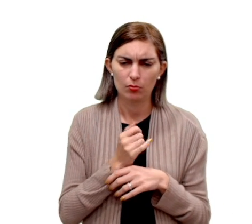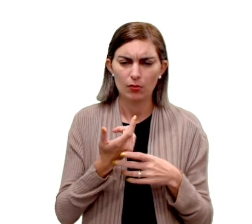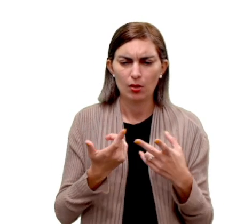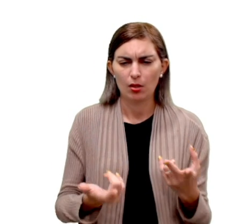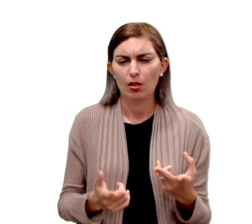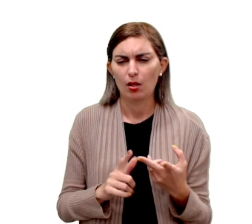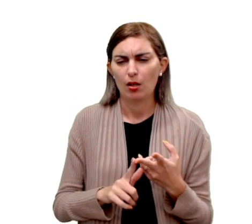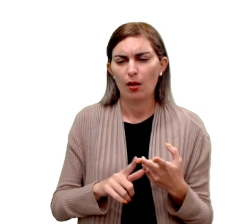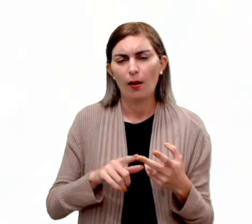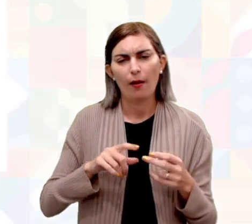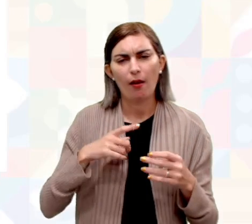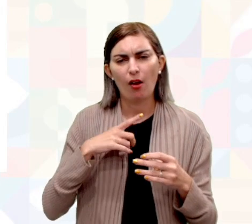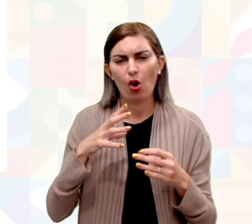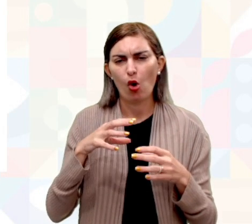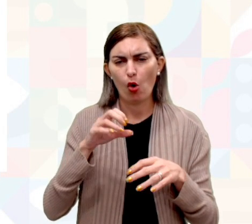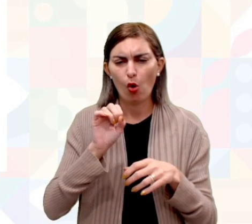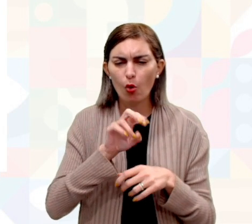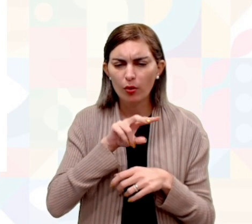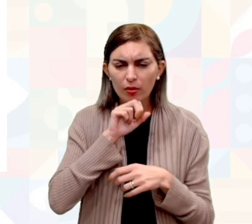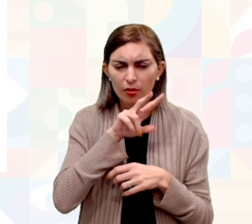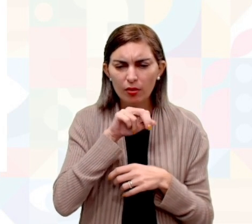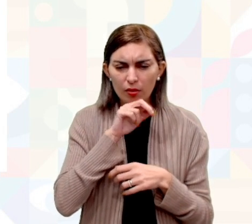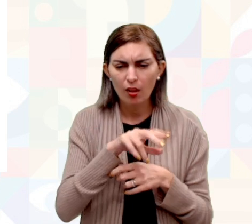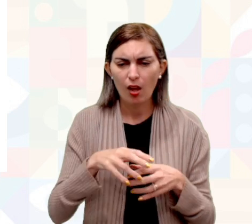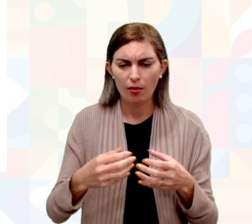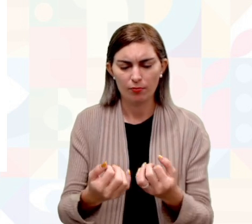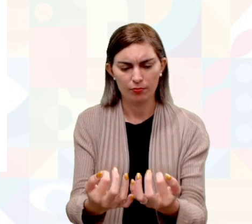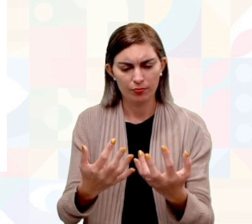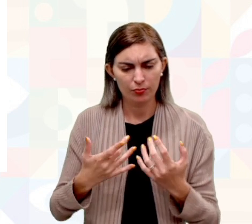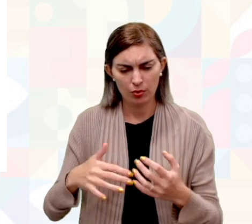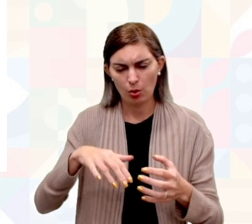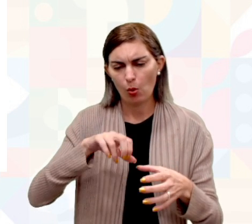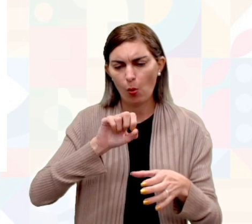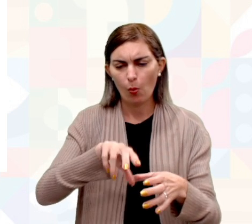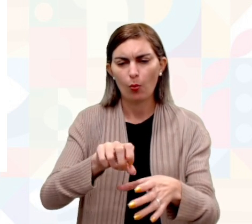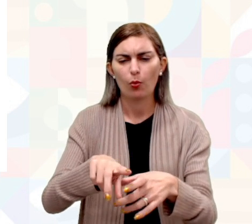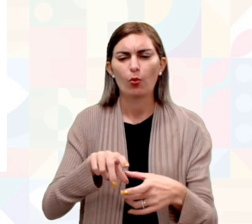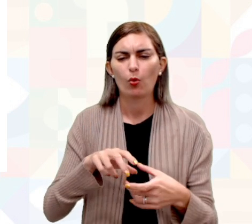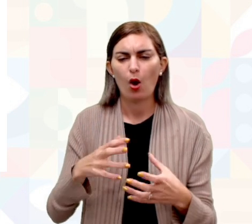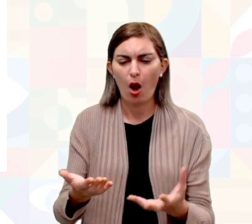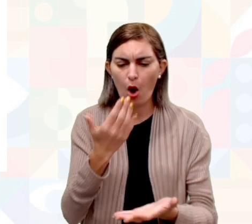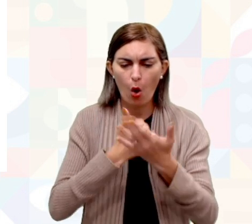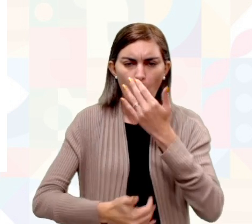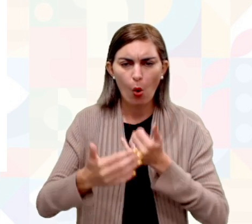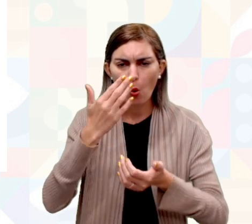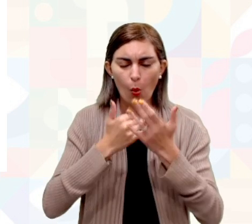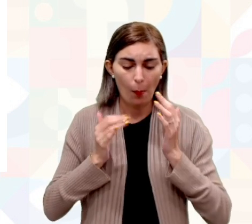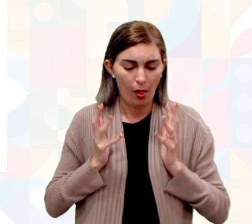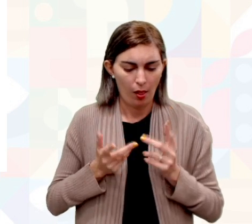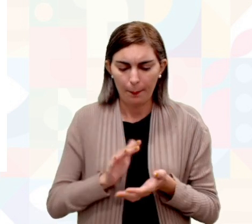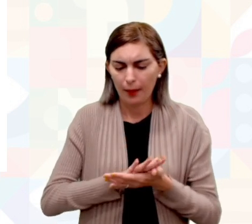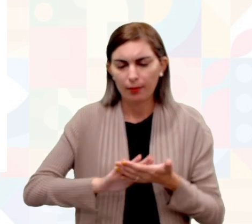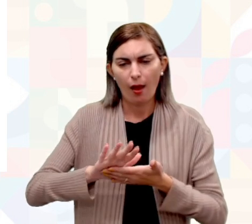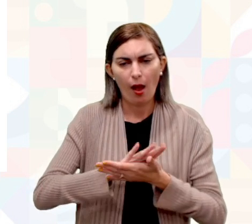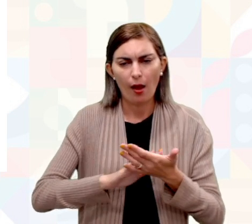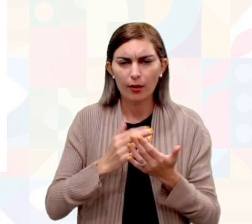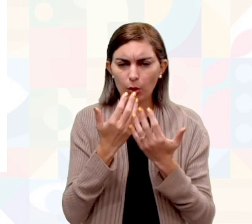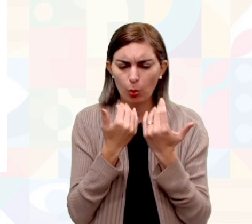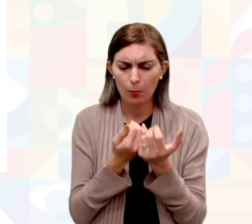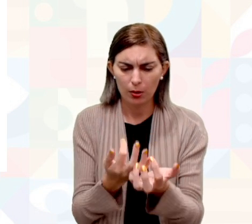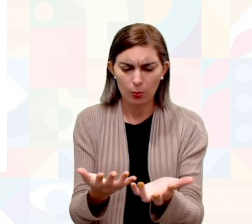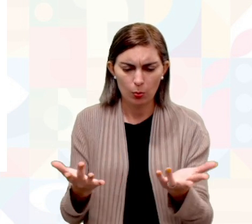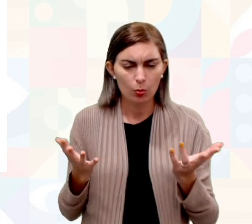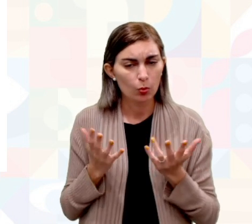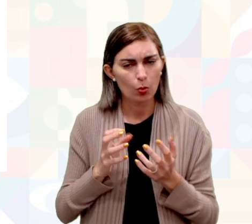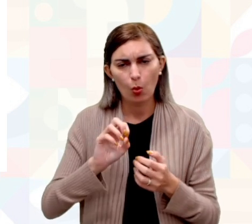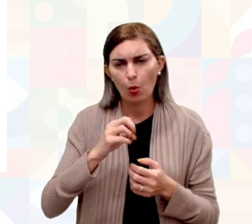hortaliça, ela está contaminada por agrotóxico, e aí a gente vem e consome sem a devida higienização, Ou